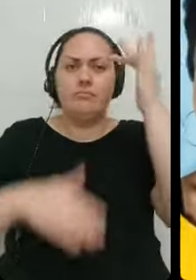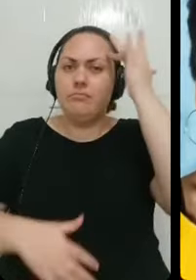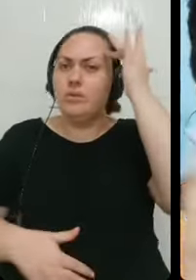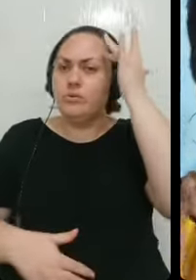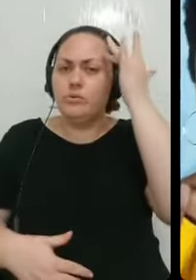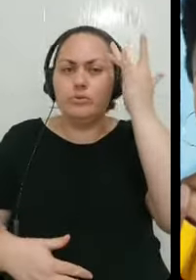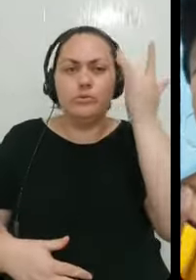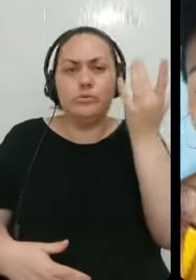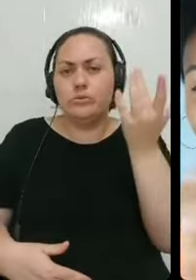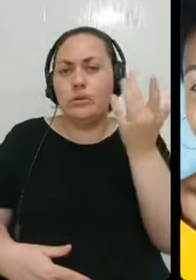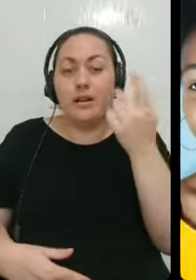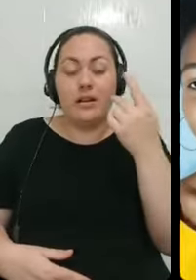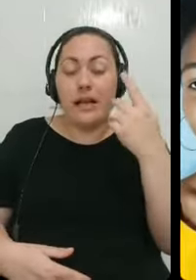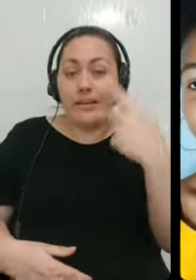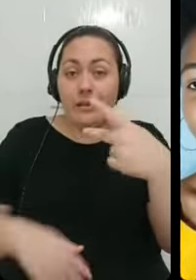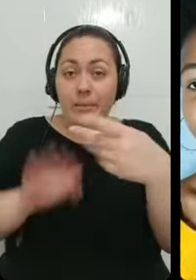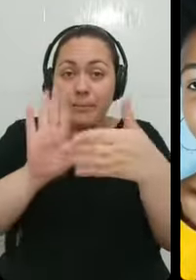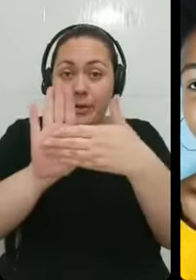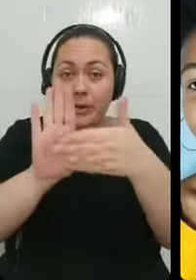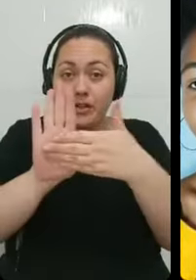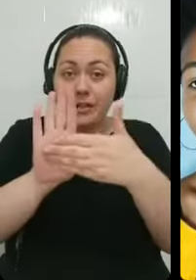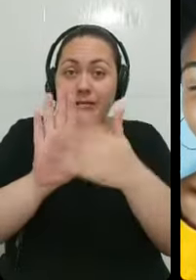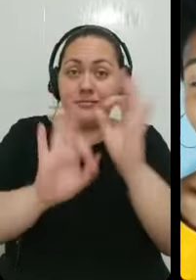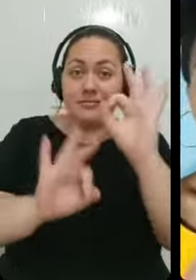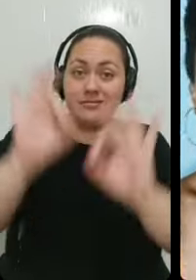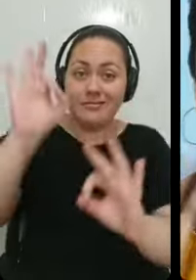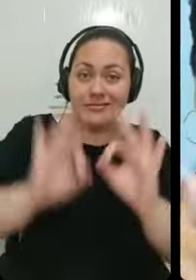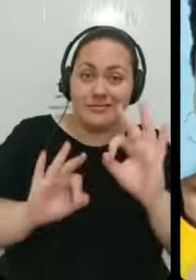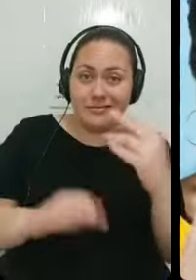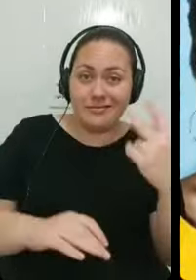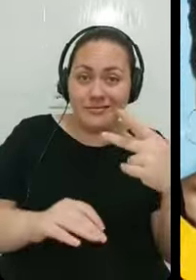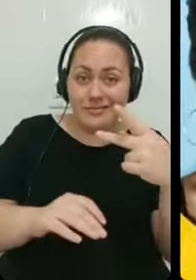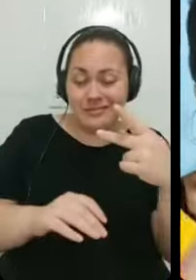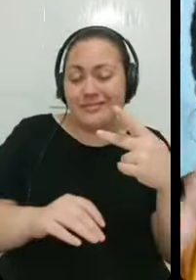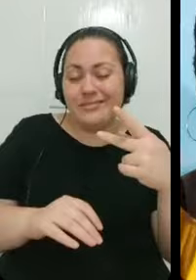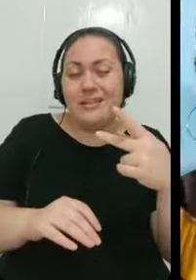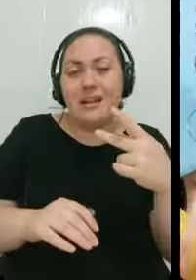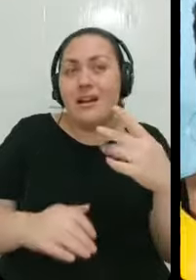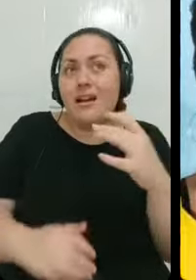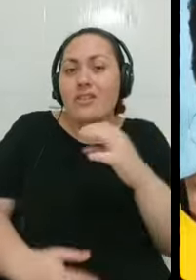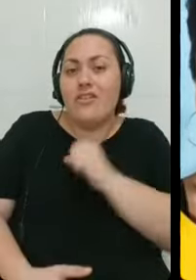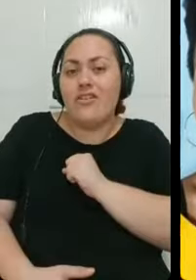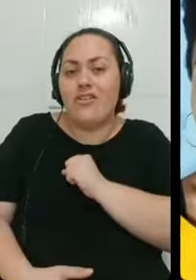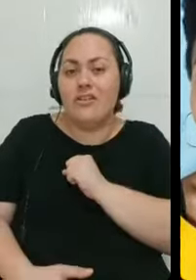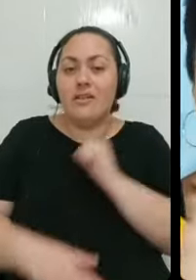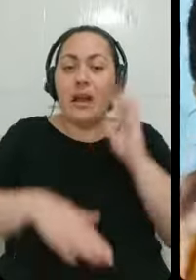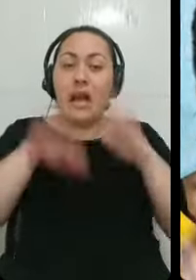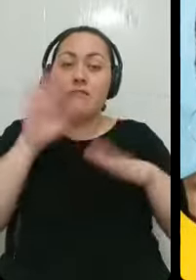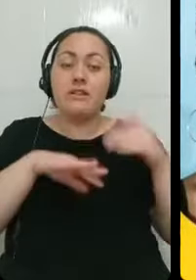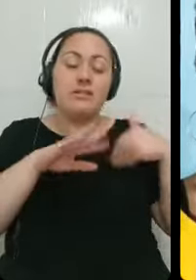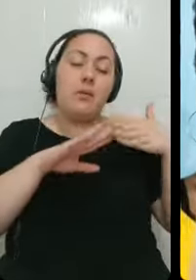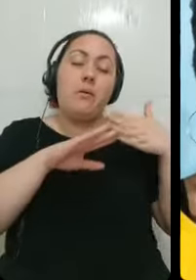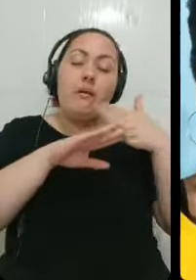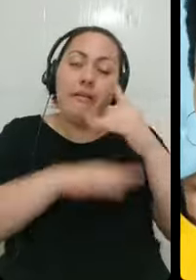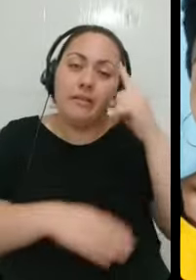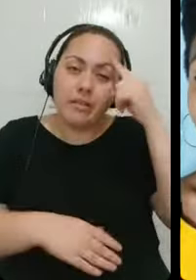assim, a ideia do projeto, entendeu? Que tu vai se apaixonando, tipo, tu entra às vezes com uma ideia e daí as coisas vão acontecendo.